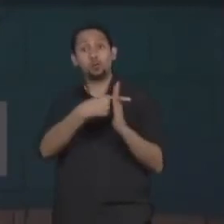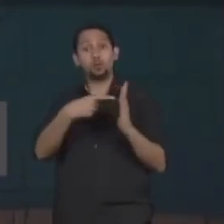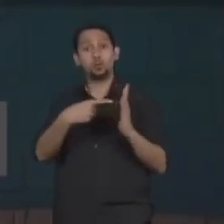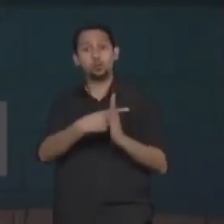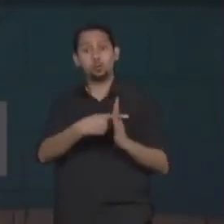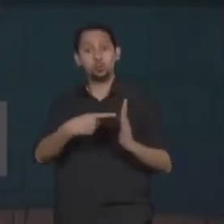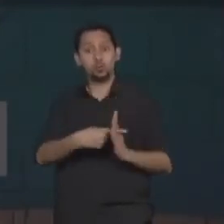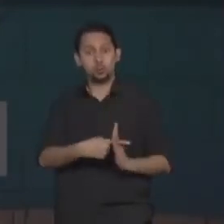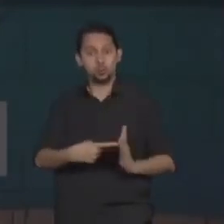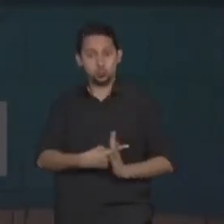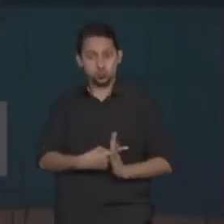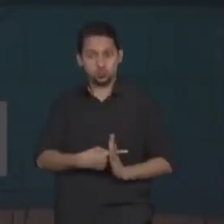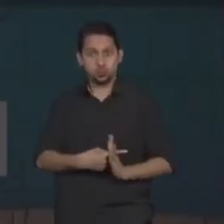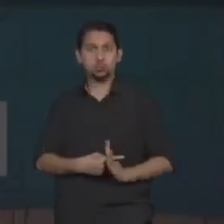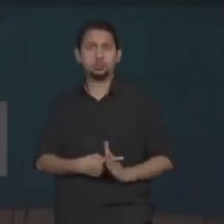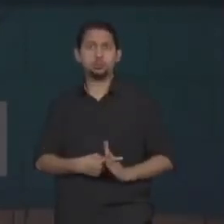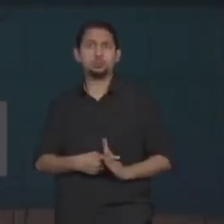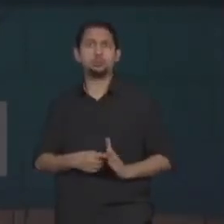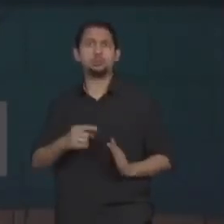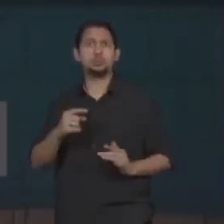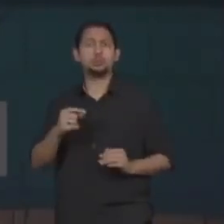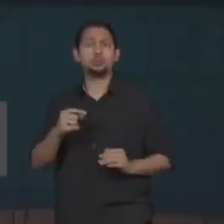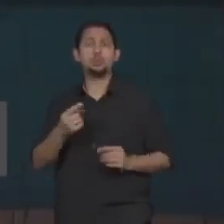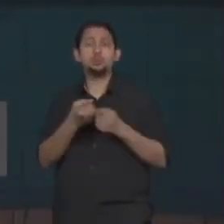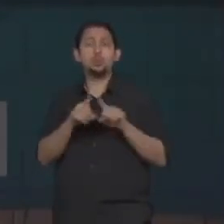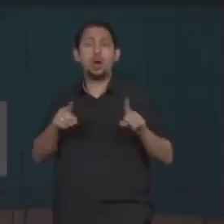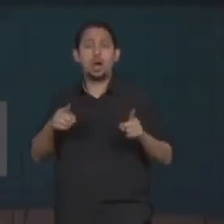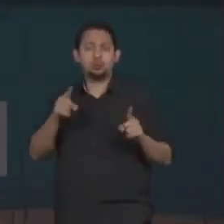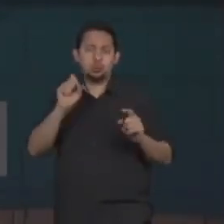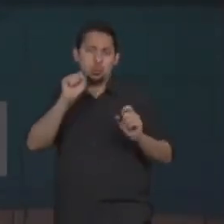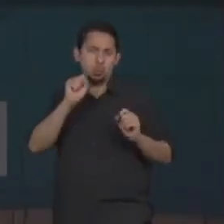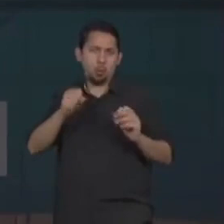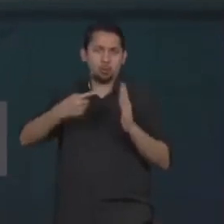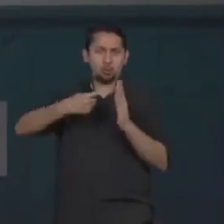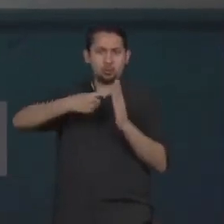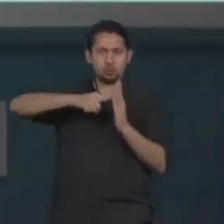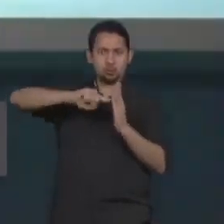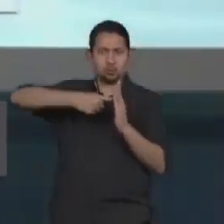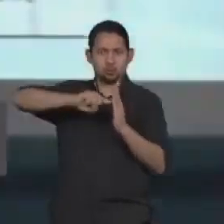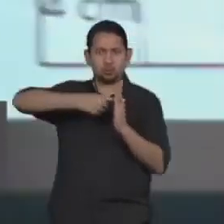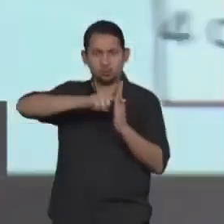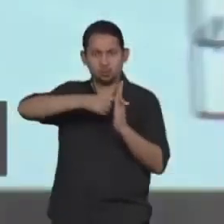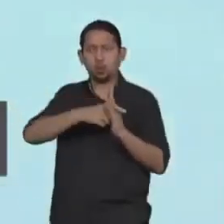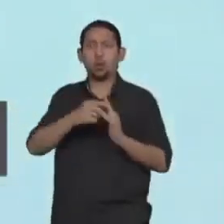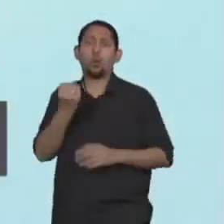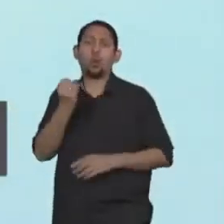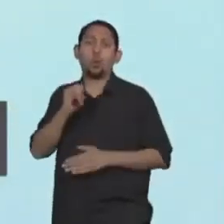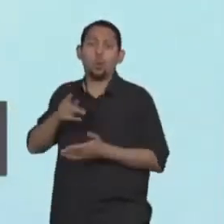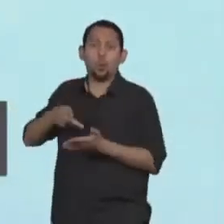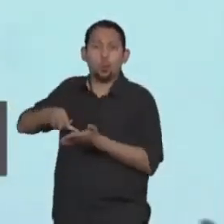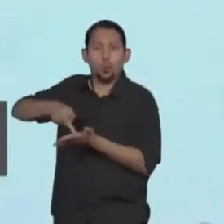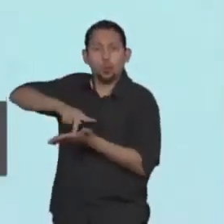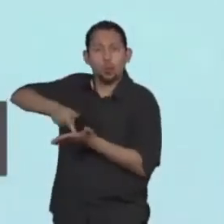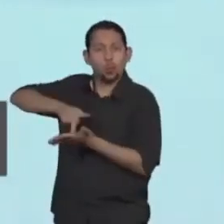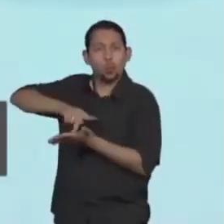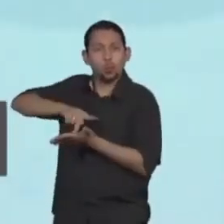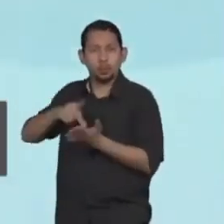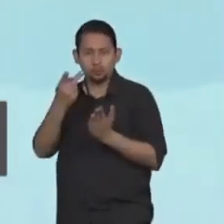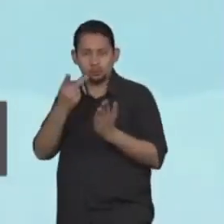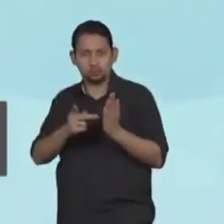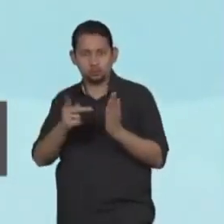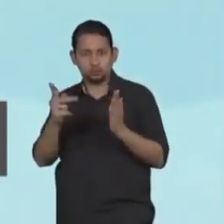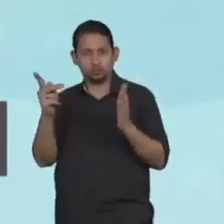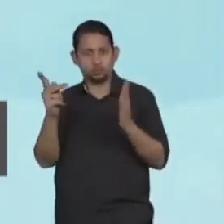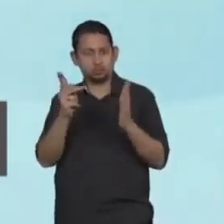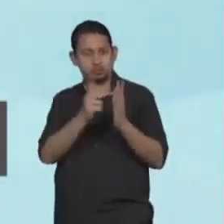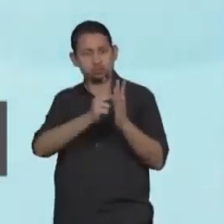o papelão? Furo o papelão eu posso usar o compasso primeiro, que ele é mais rígido,